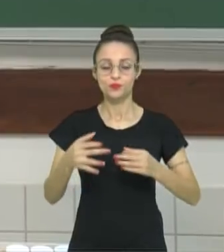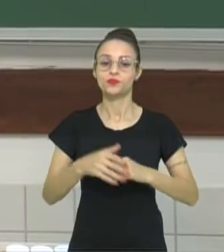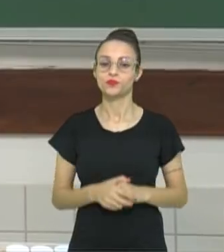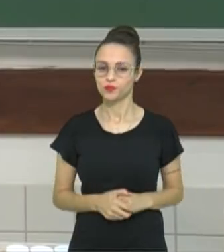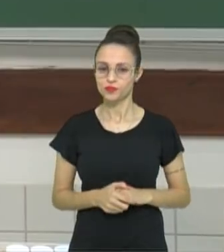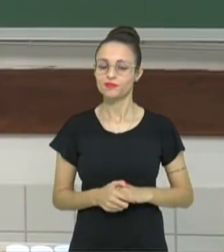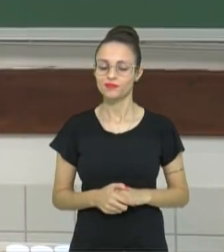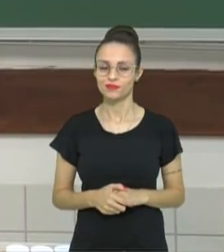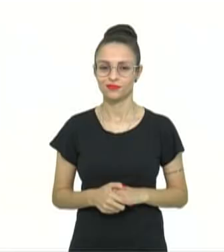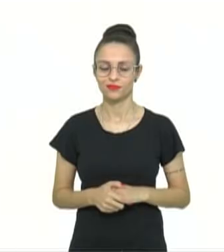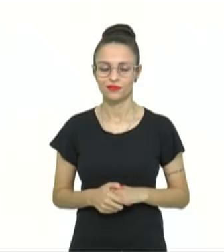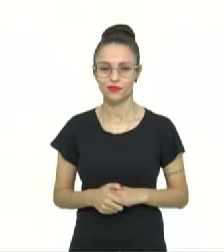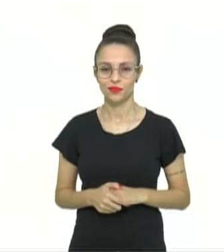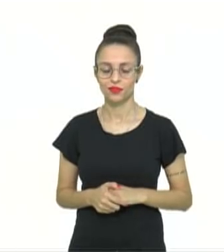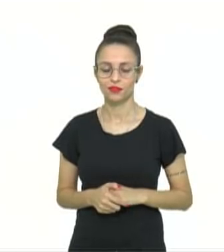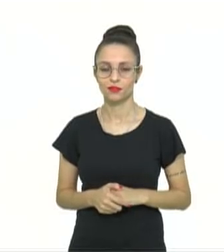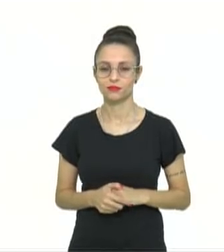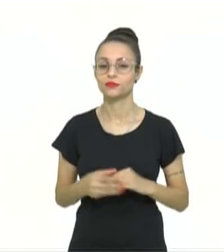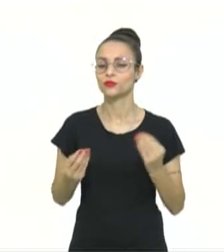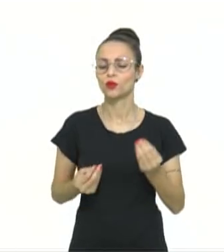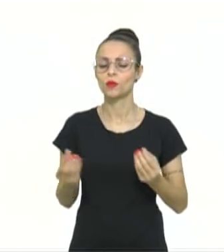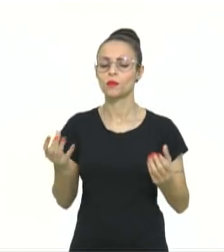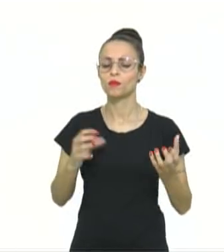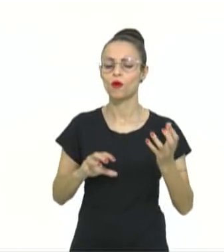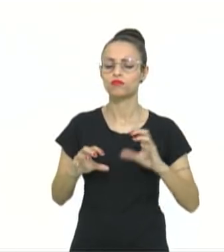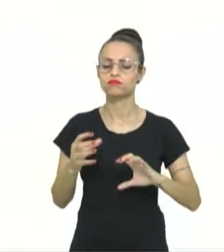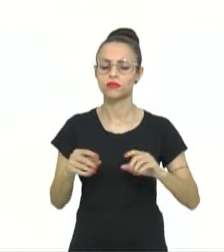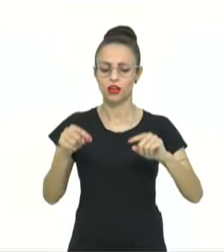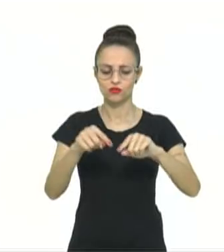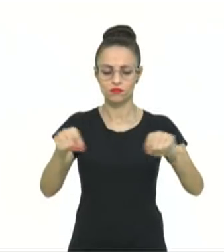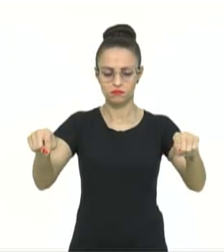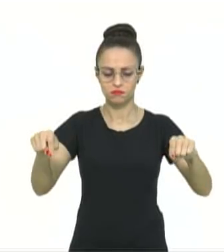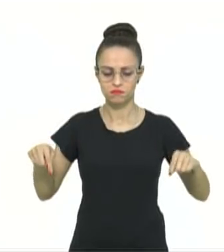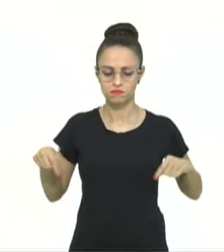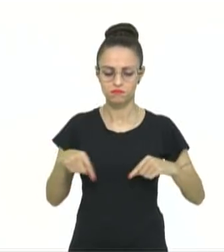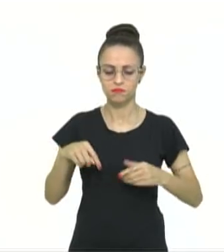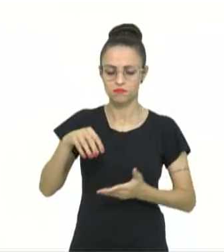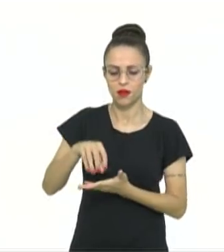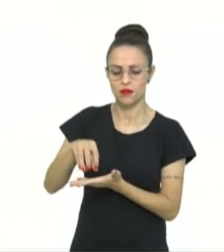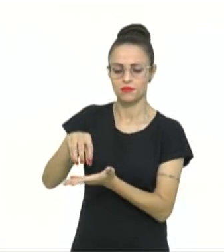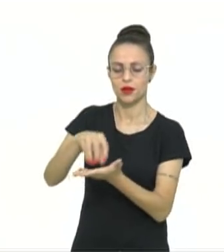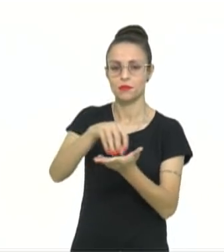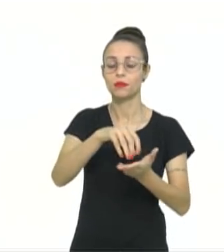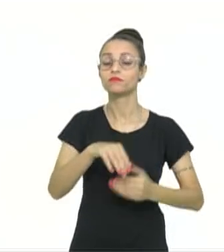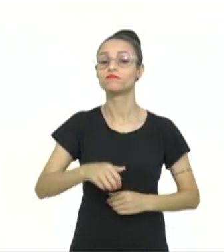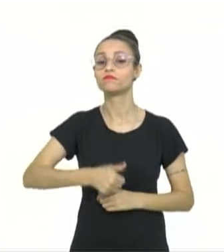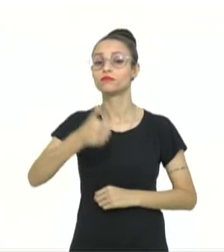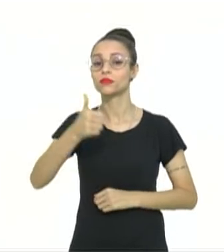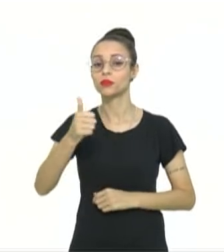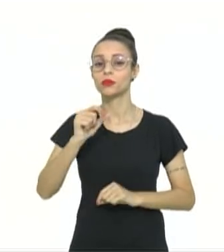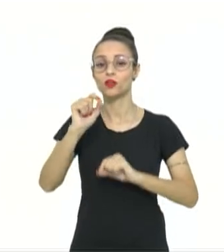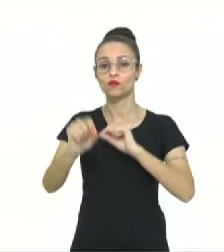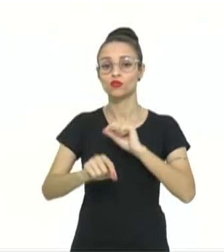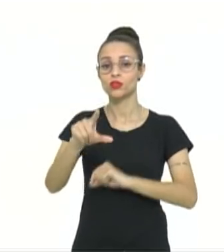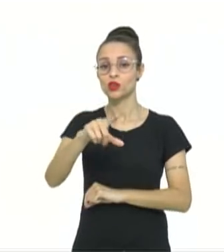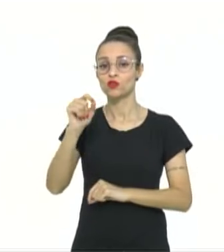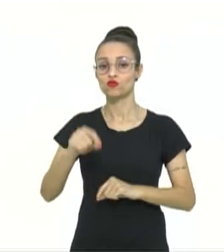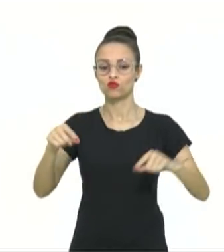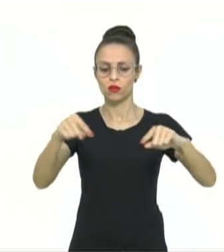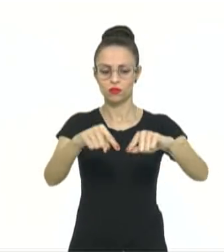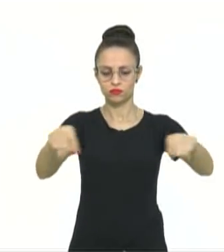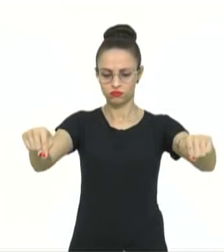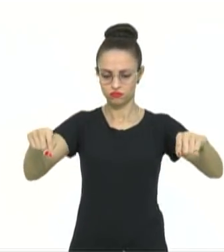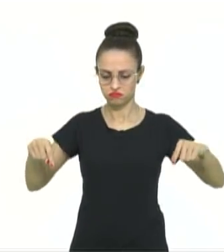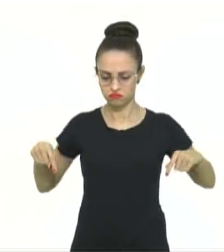Então, assim, a montagem da maquete. No passo 1, então você vai escolher o tamanho da base para a